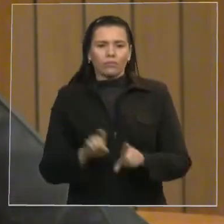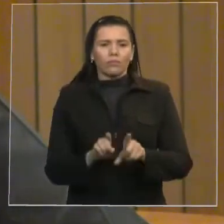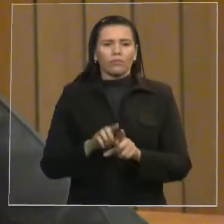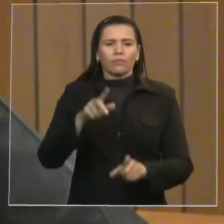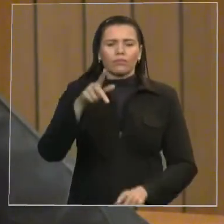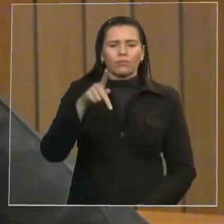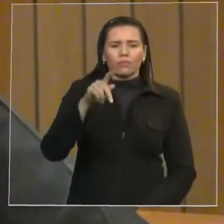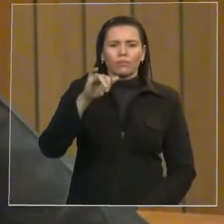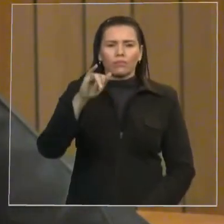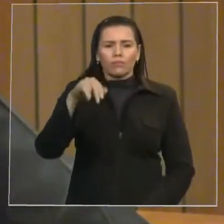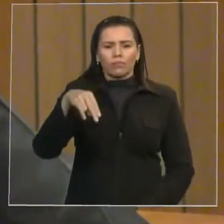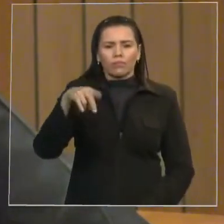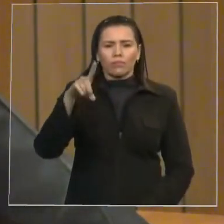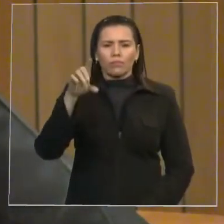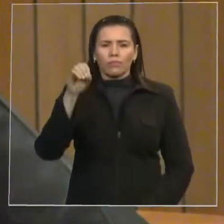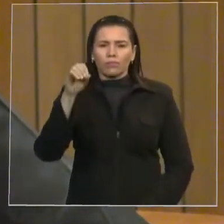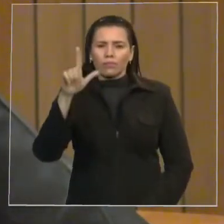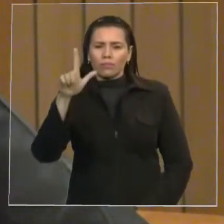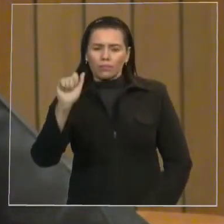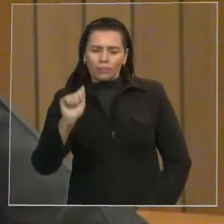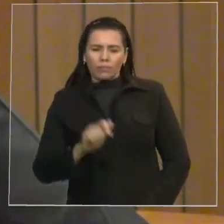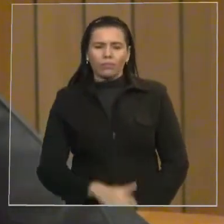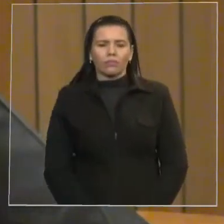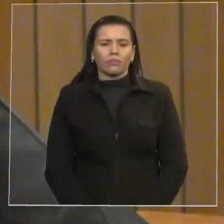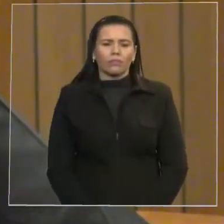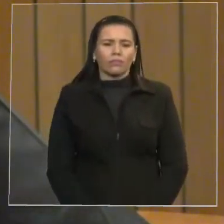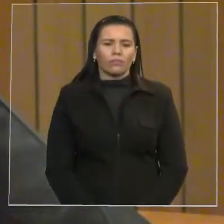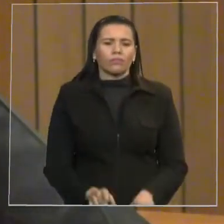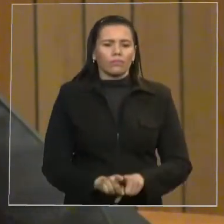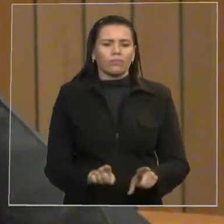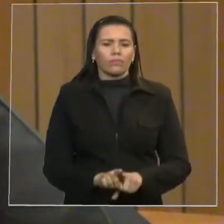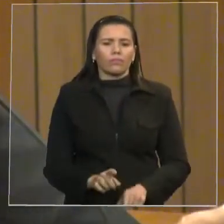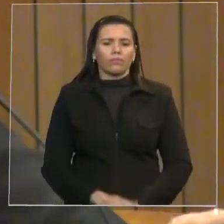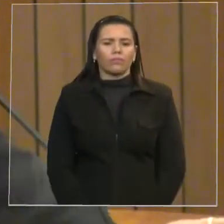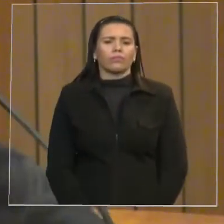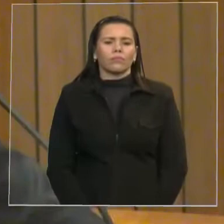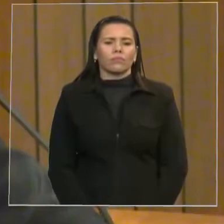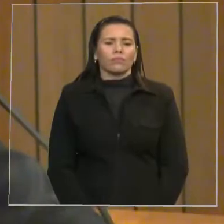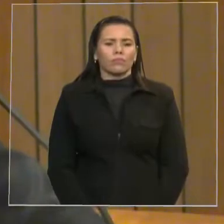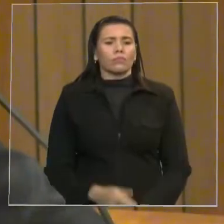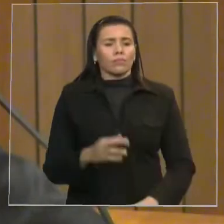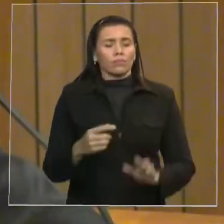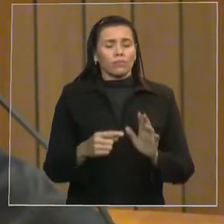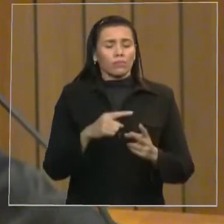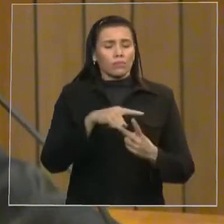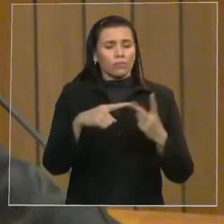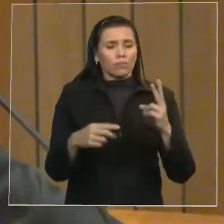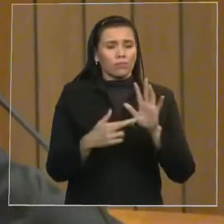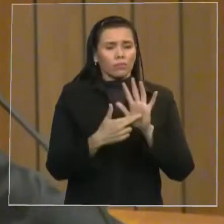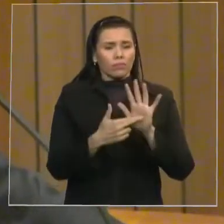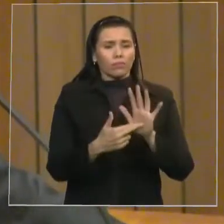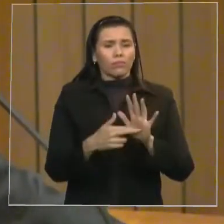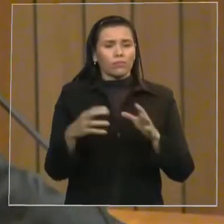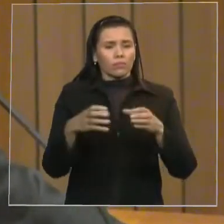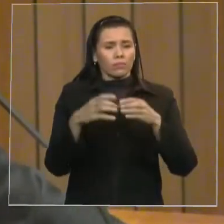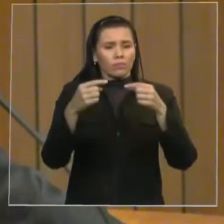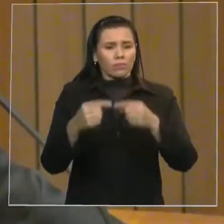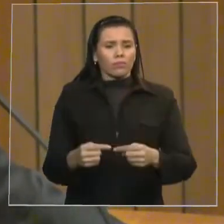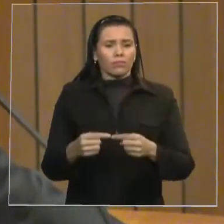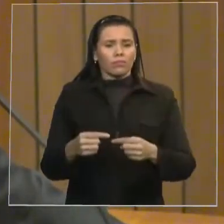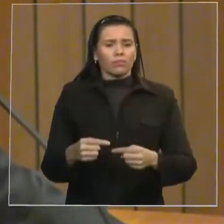Baixo Parnaíba. Estavam lá também os duas maiores representantes da oposição da